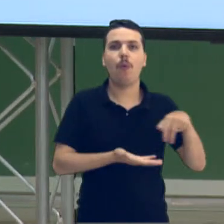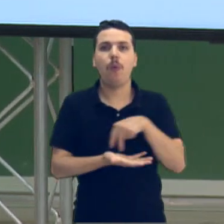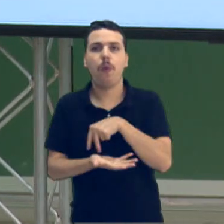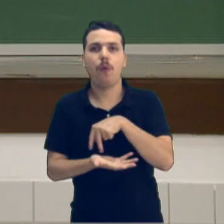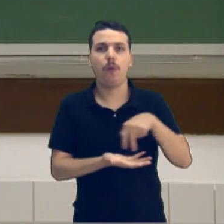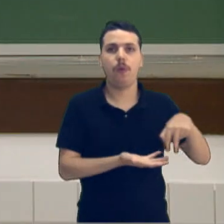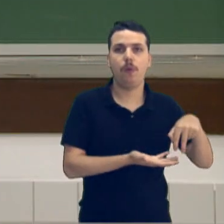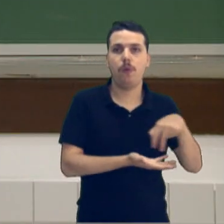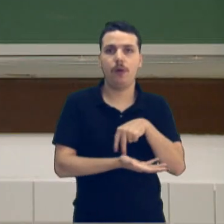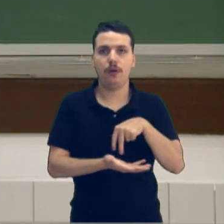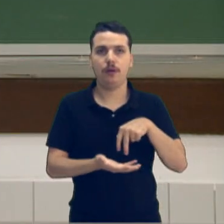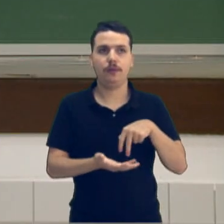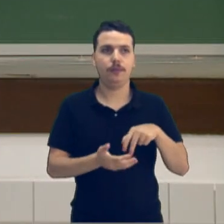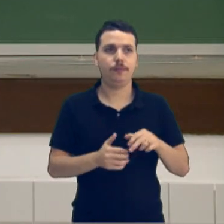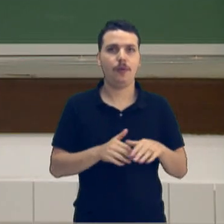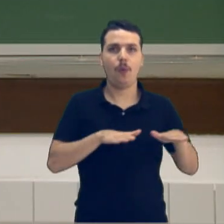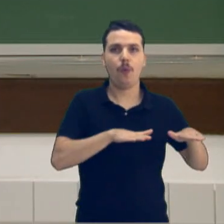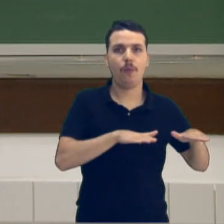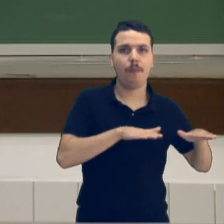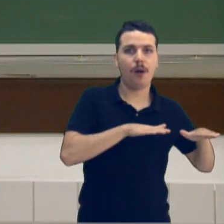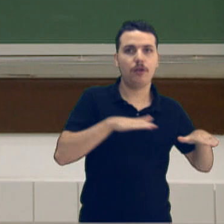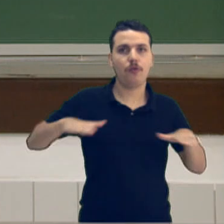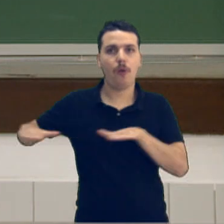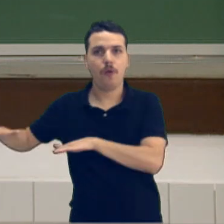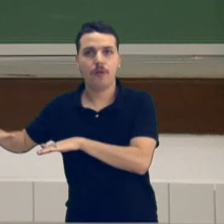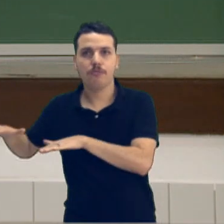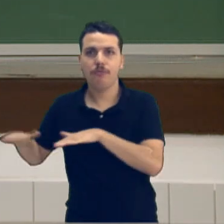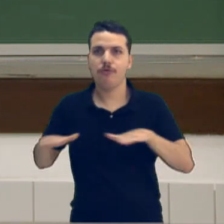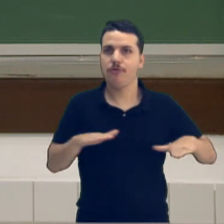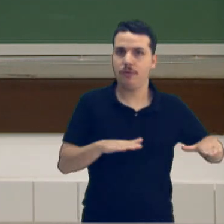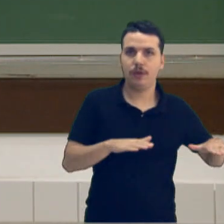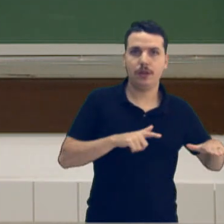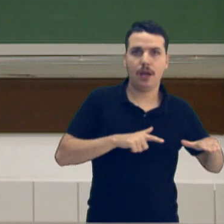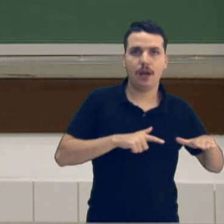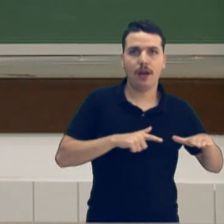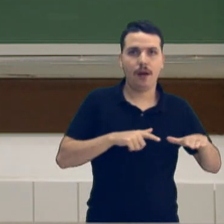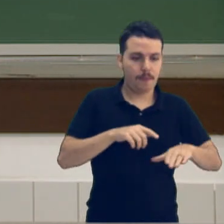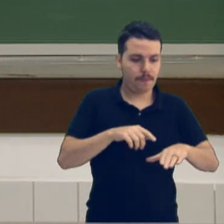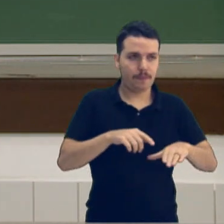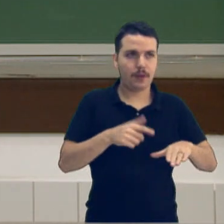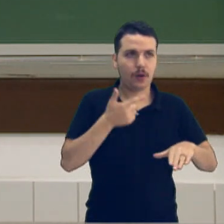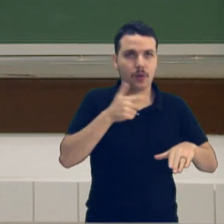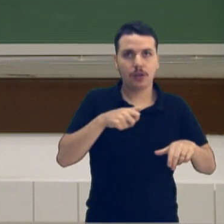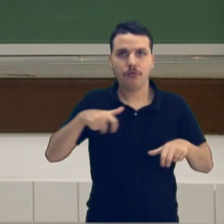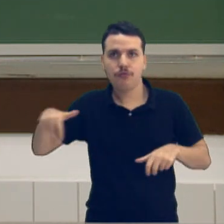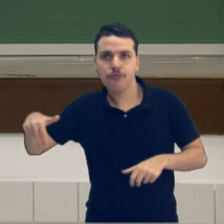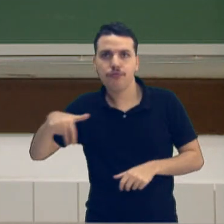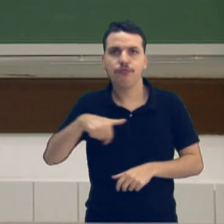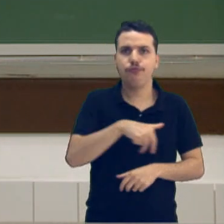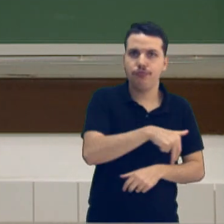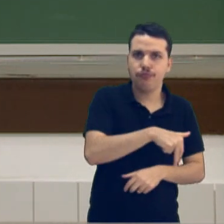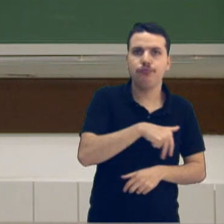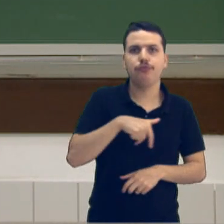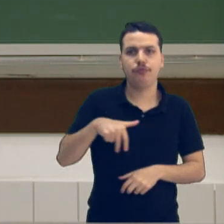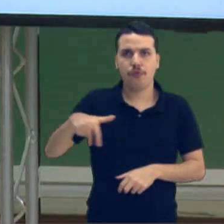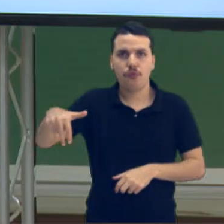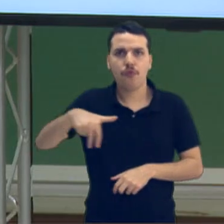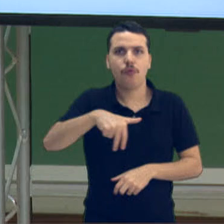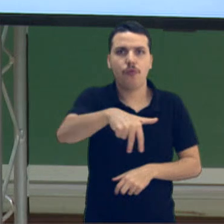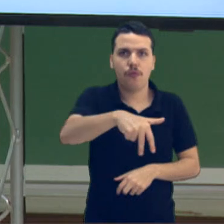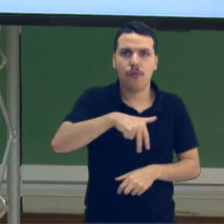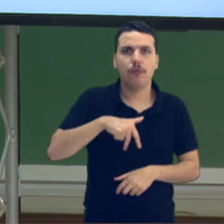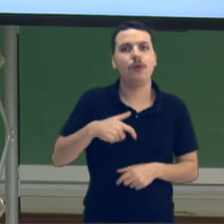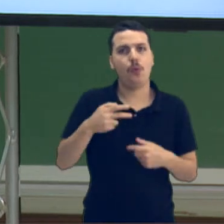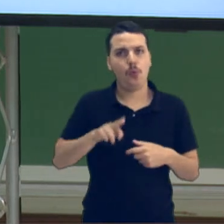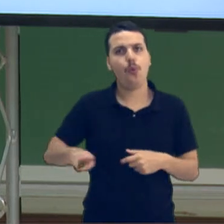tá? Nos 3 que a gente viu, trabalha muito deslocamento de perna, então agilidade para os lados, as diagonais, para frente e